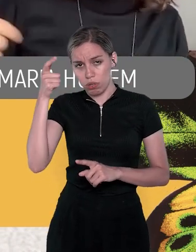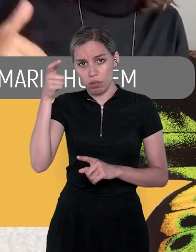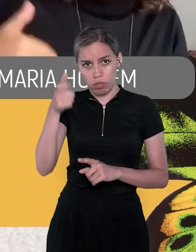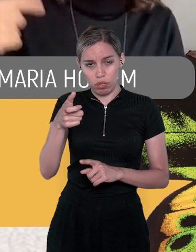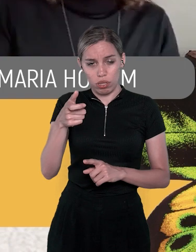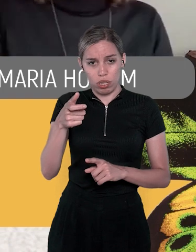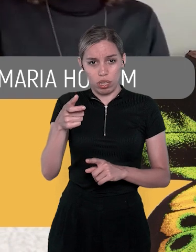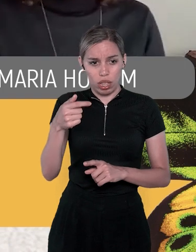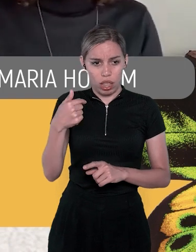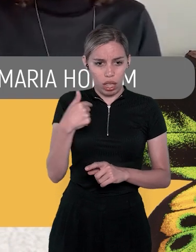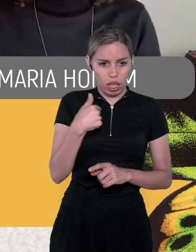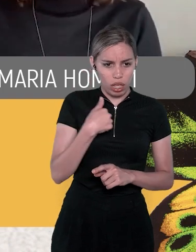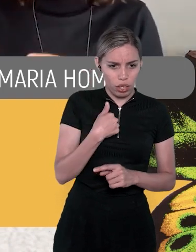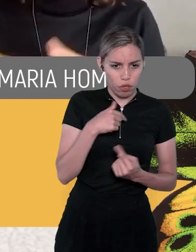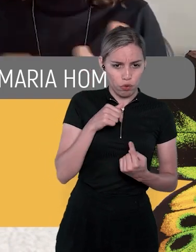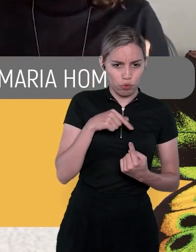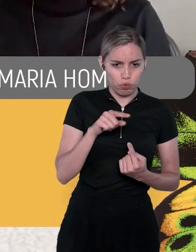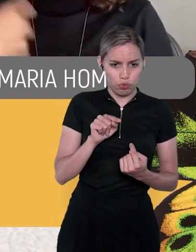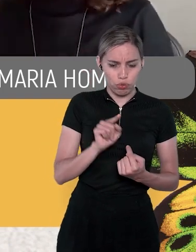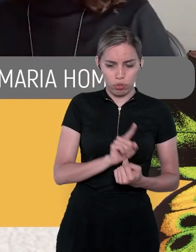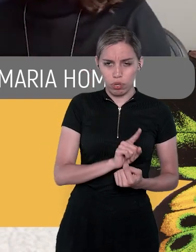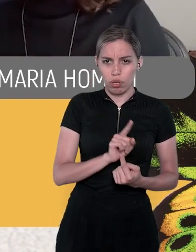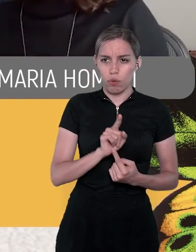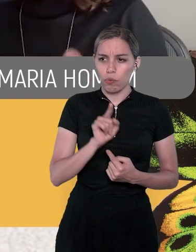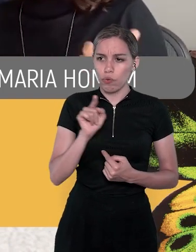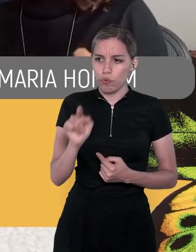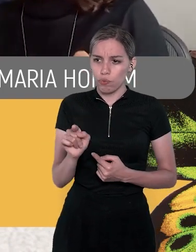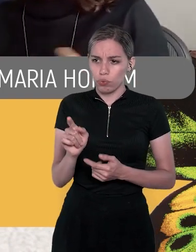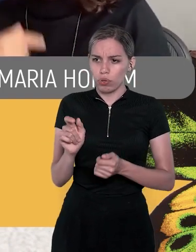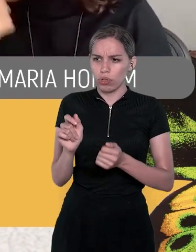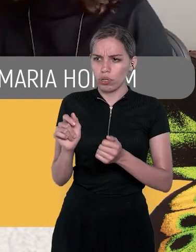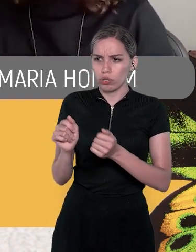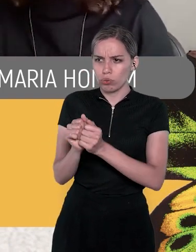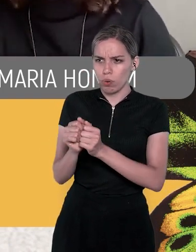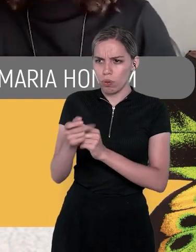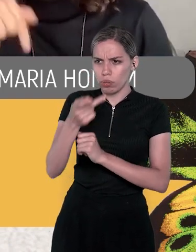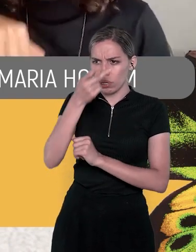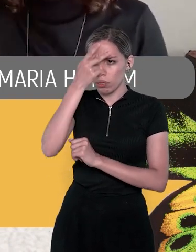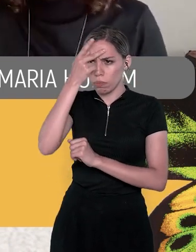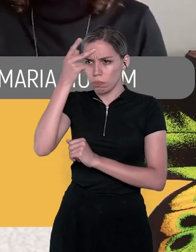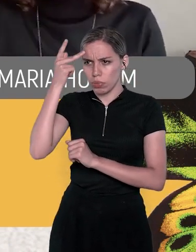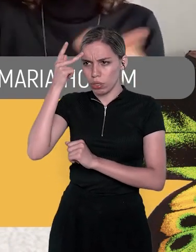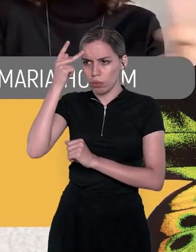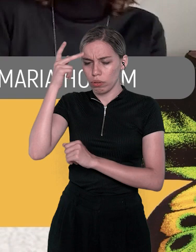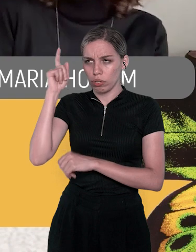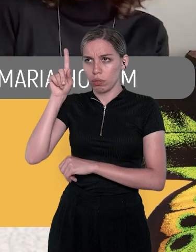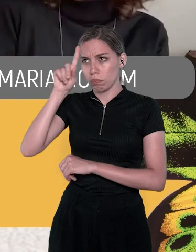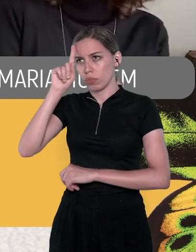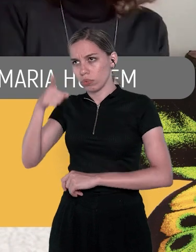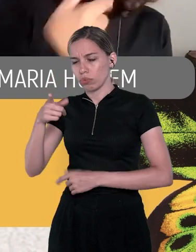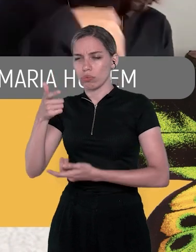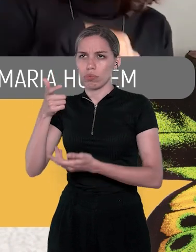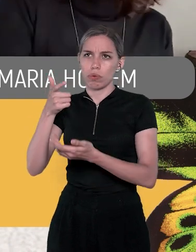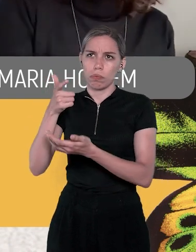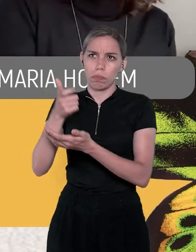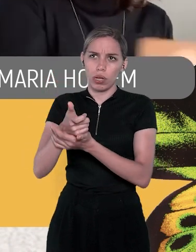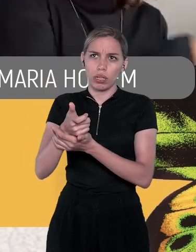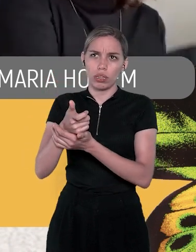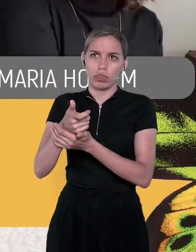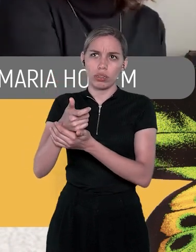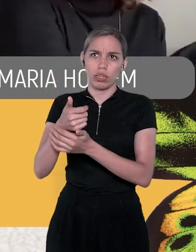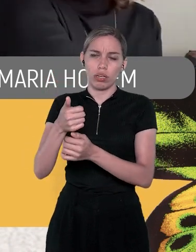com o helicóptero do cara, que era só meia hora em vez de 4 horas de São Paulo, o cara que mandou matar e que pagou e que